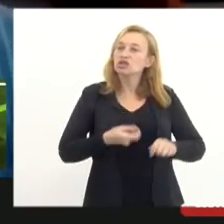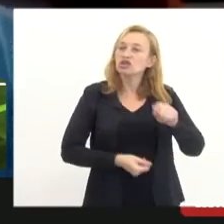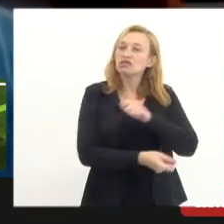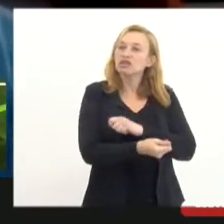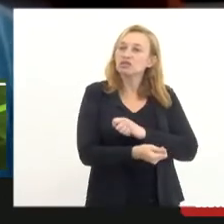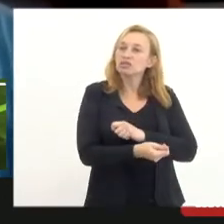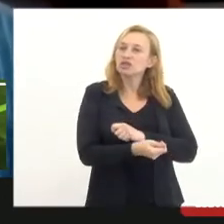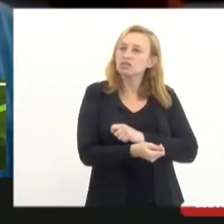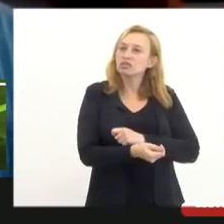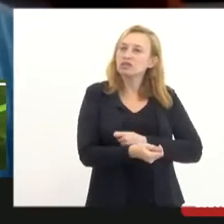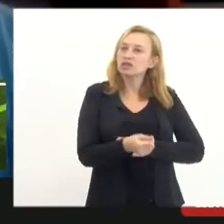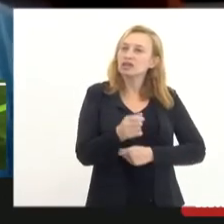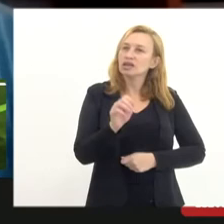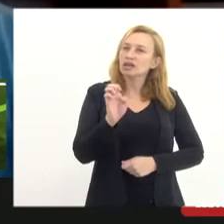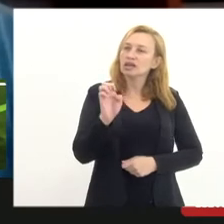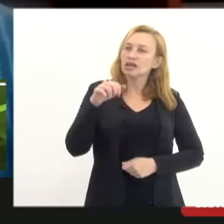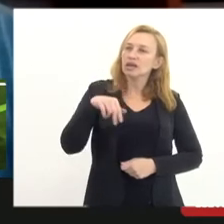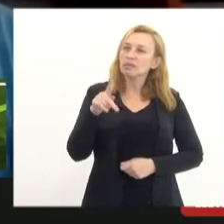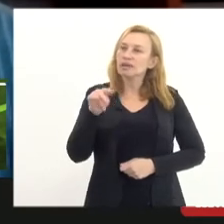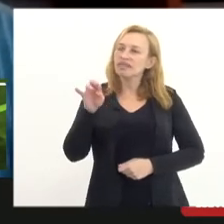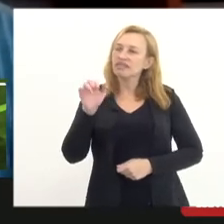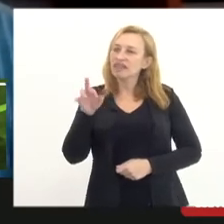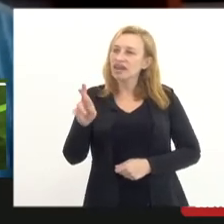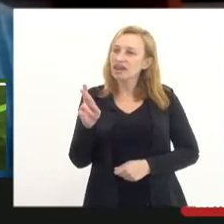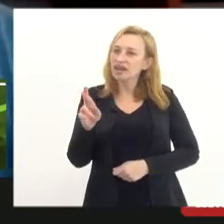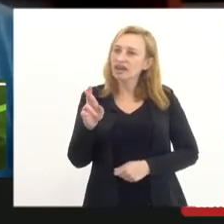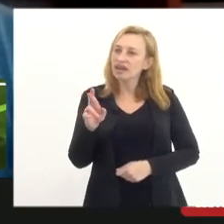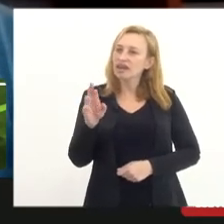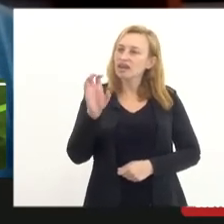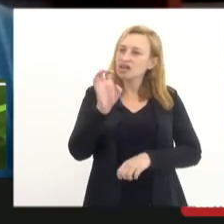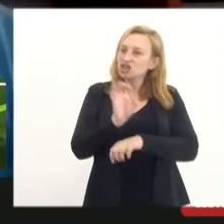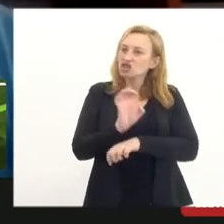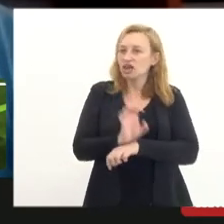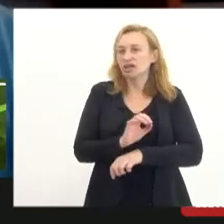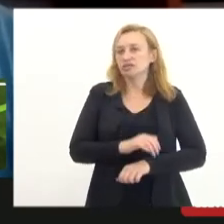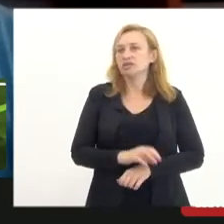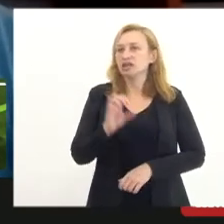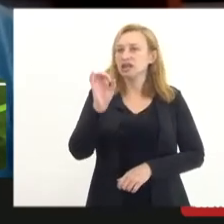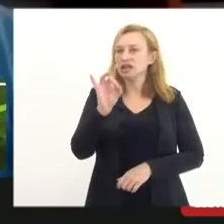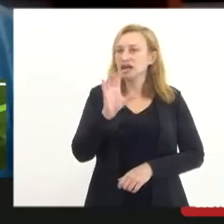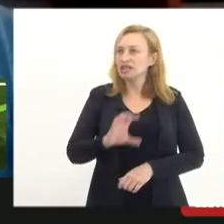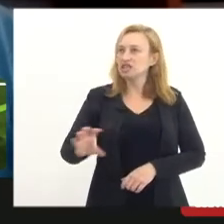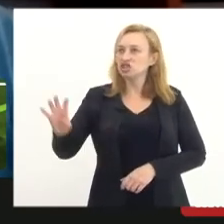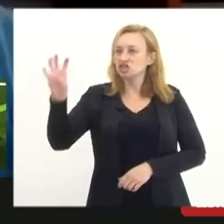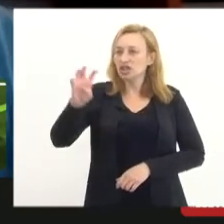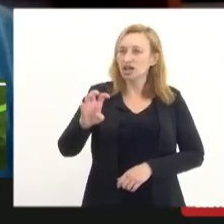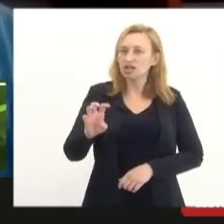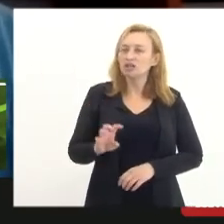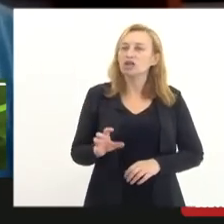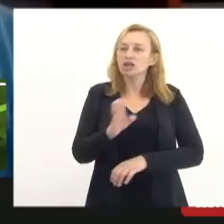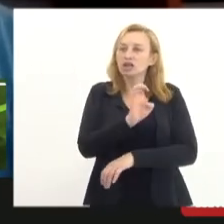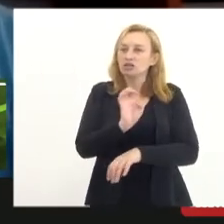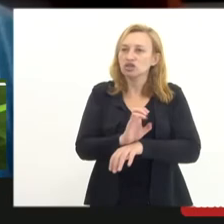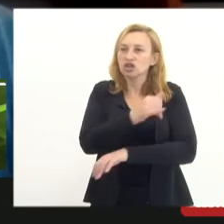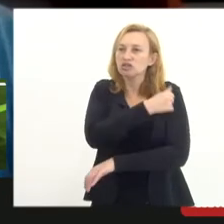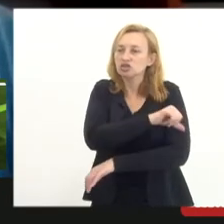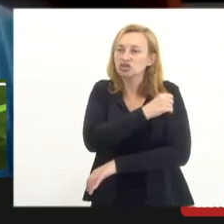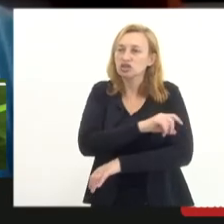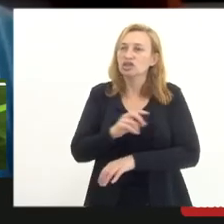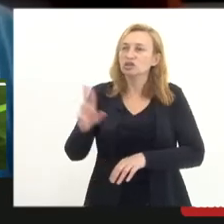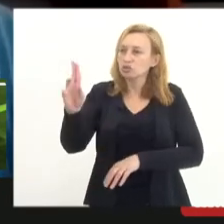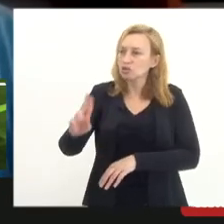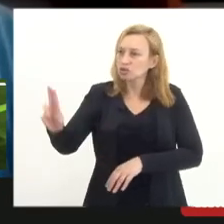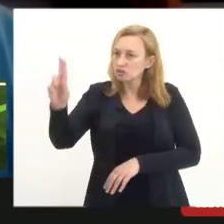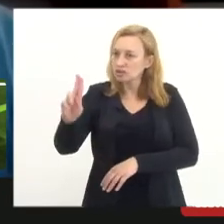P&D por Estado. E no Estado do Rio de Janeiro, o valor global das